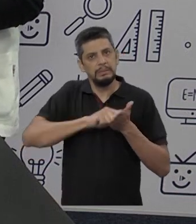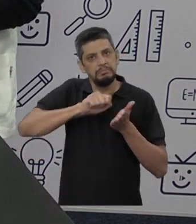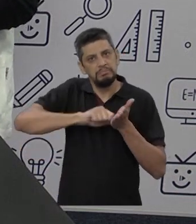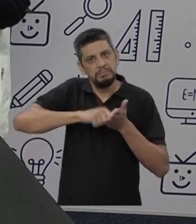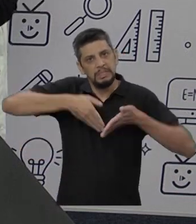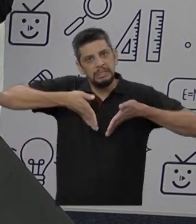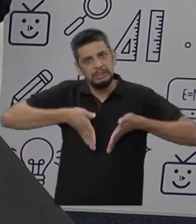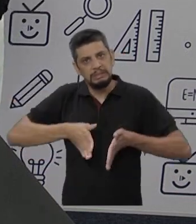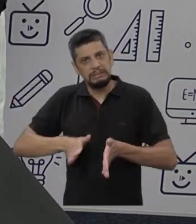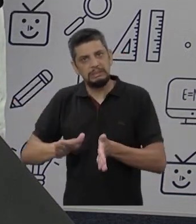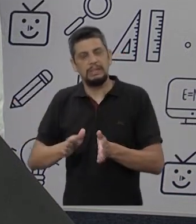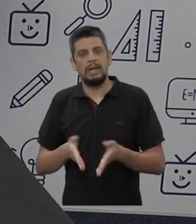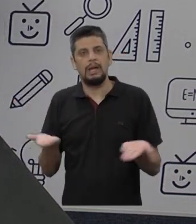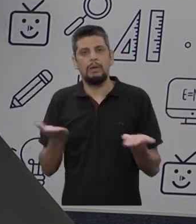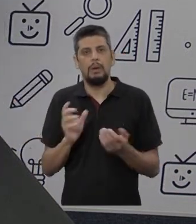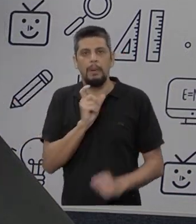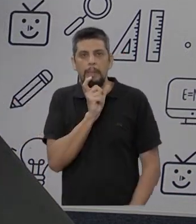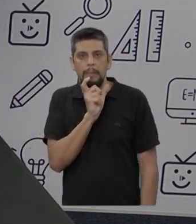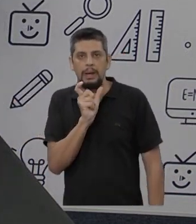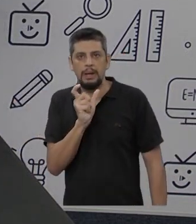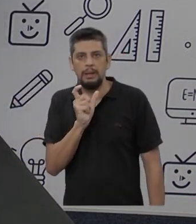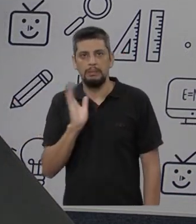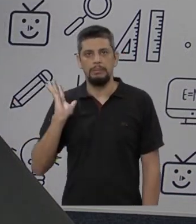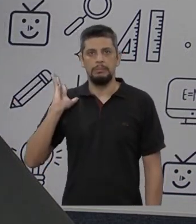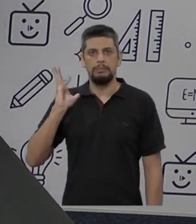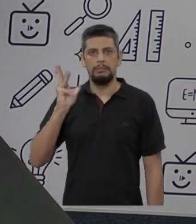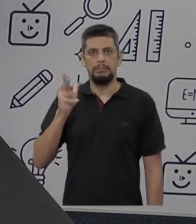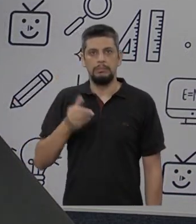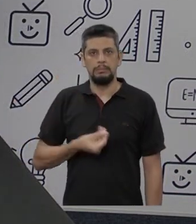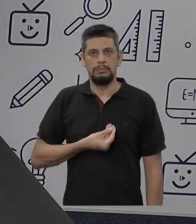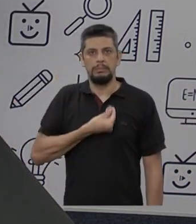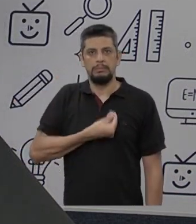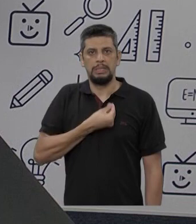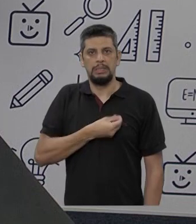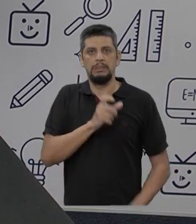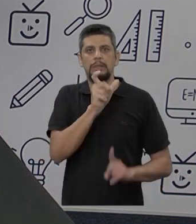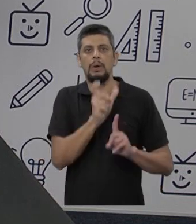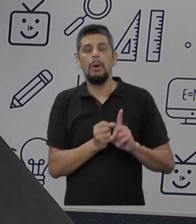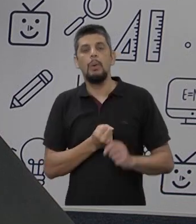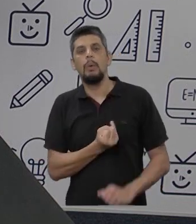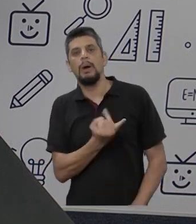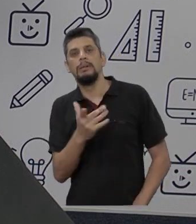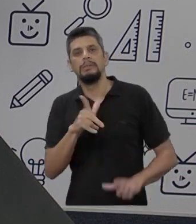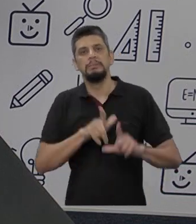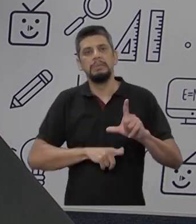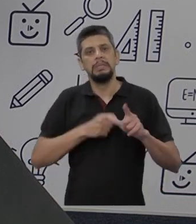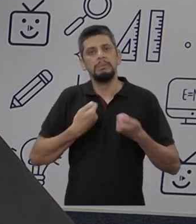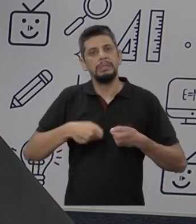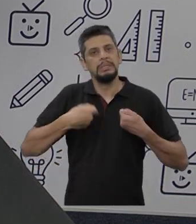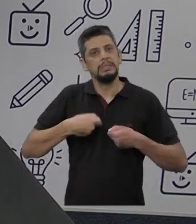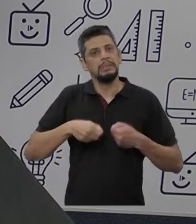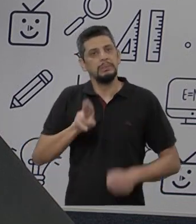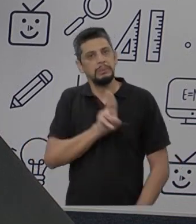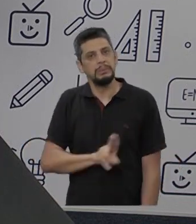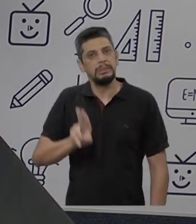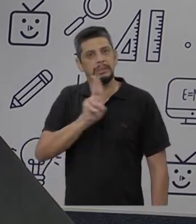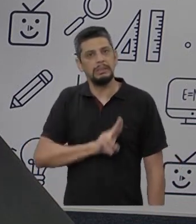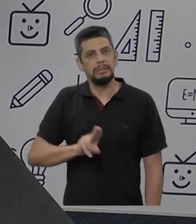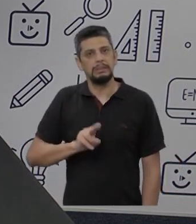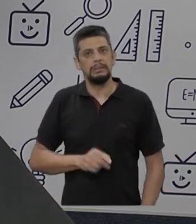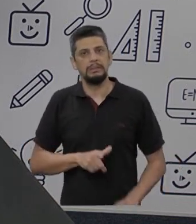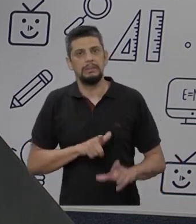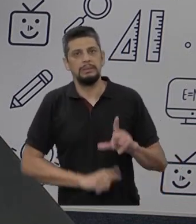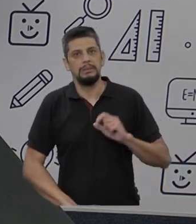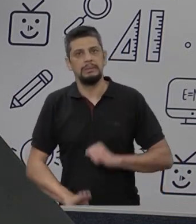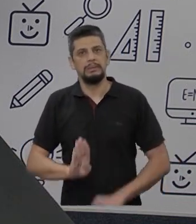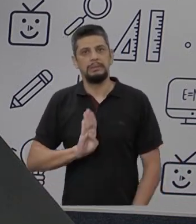10 letras. 10 letras. Para a palavra biografia, vamos ver de quantas letras que nós vamos utilizar. A